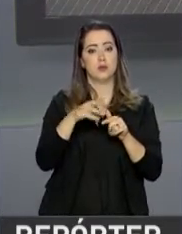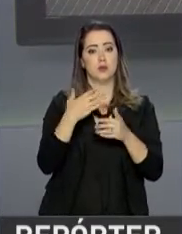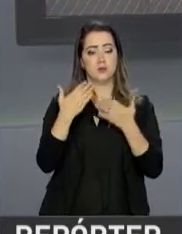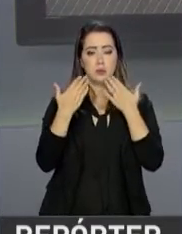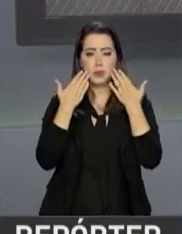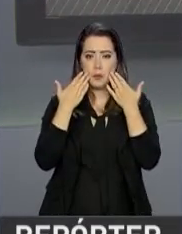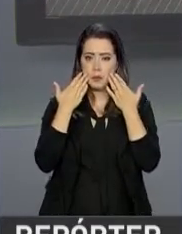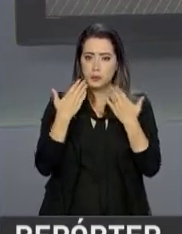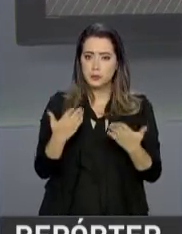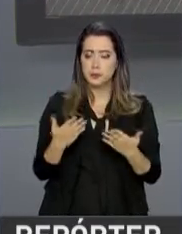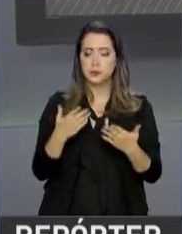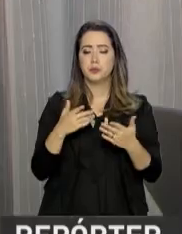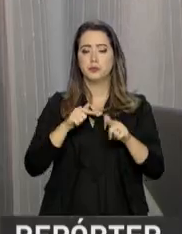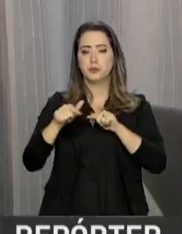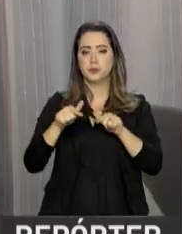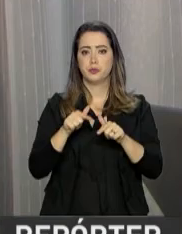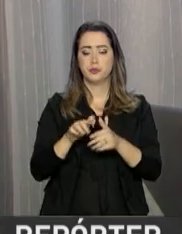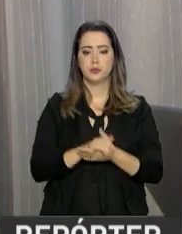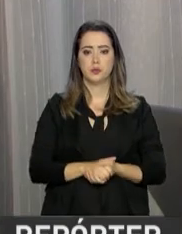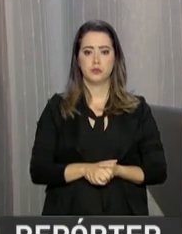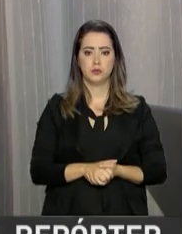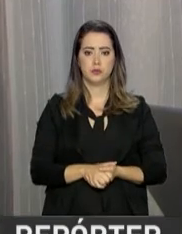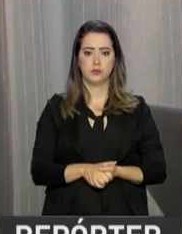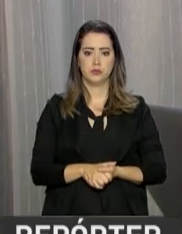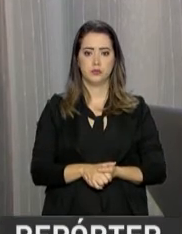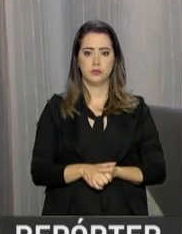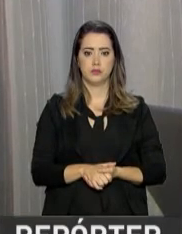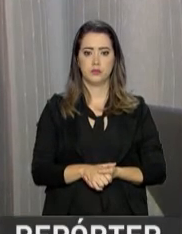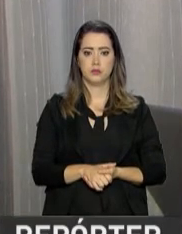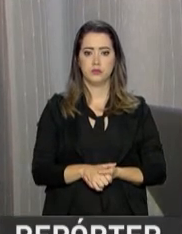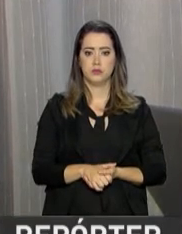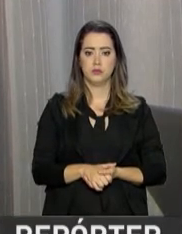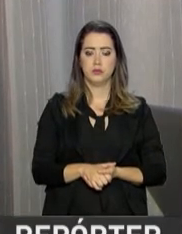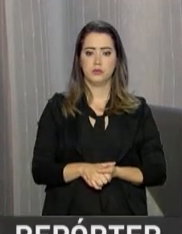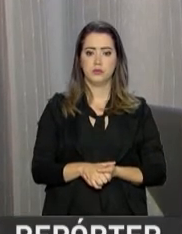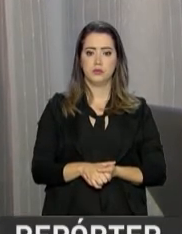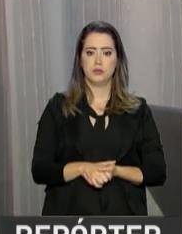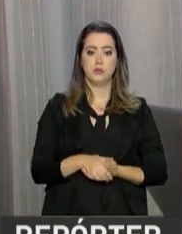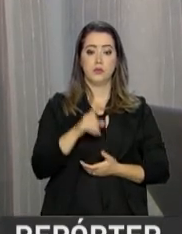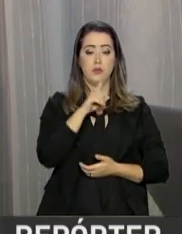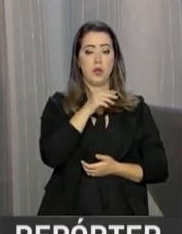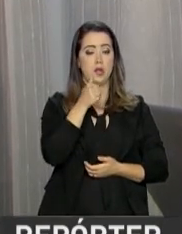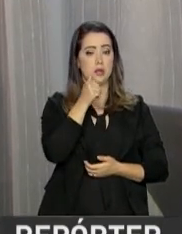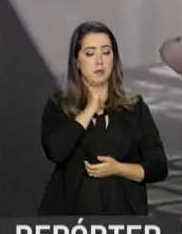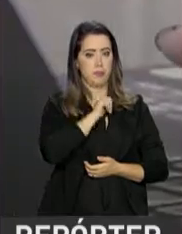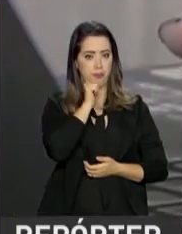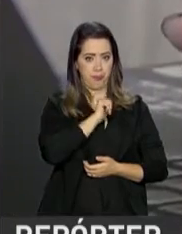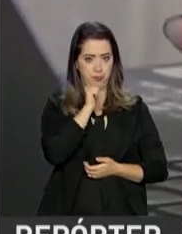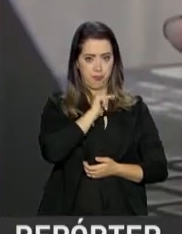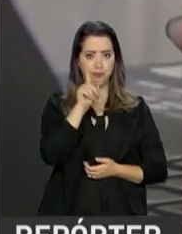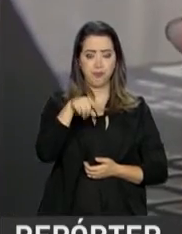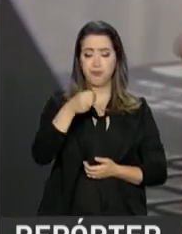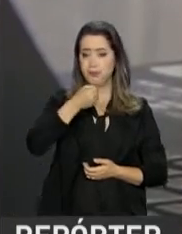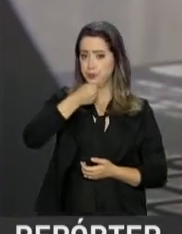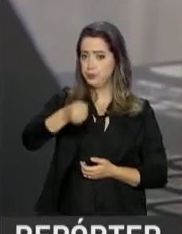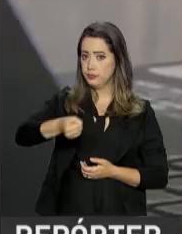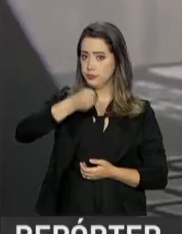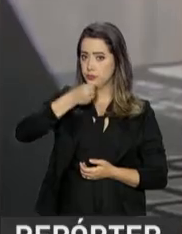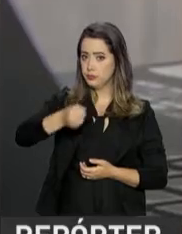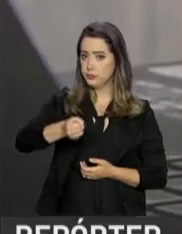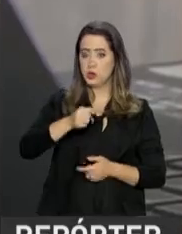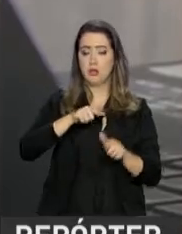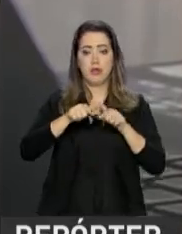relações de trabalho esta jornalista presta uma série de serviços do próprio